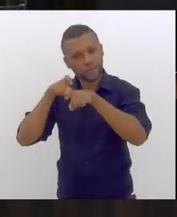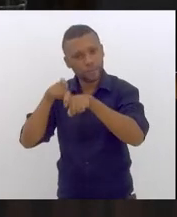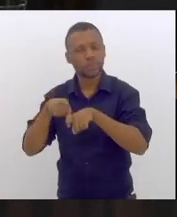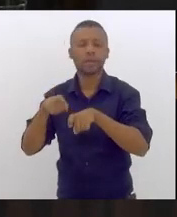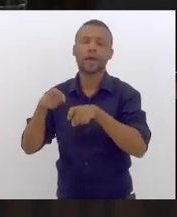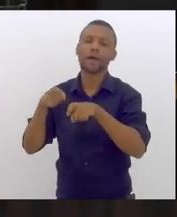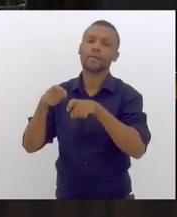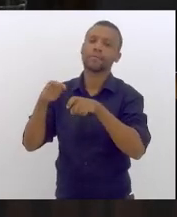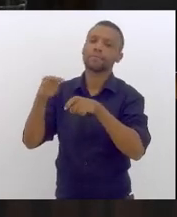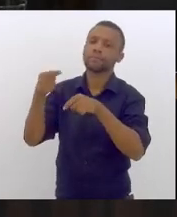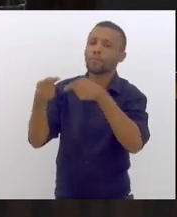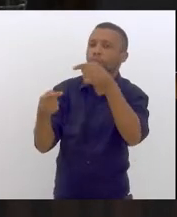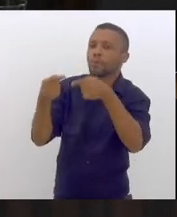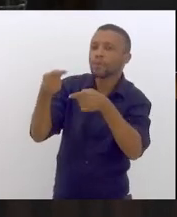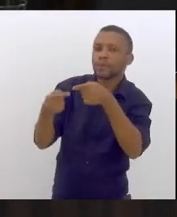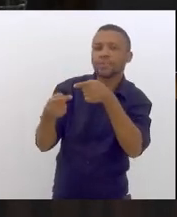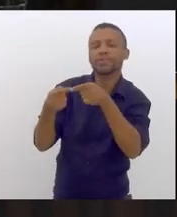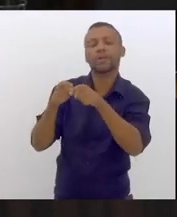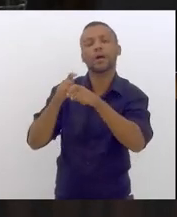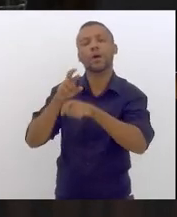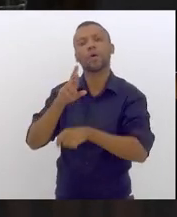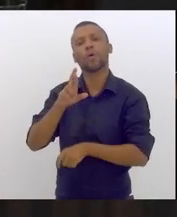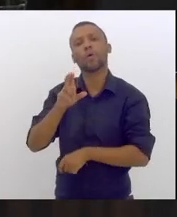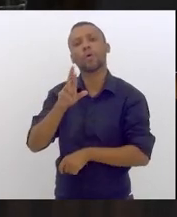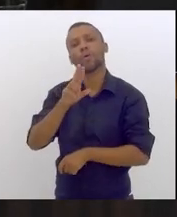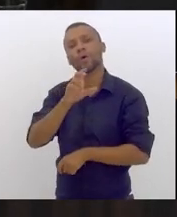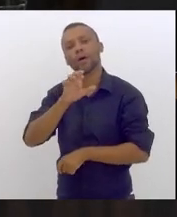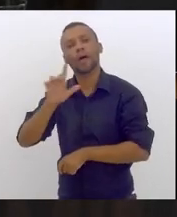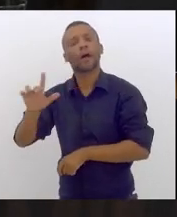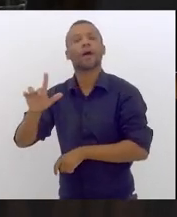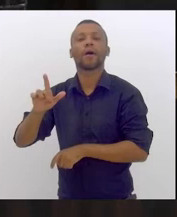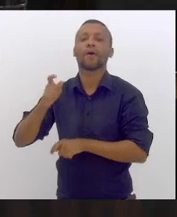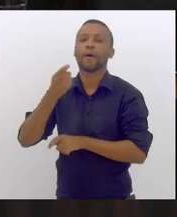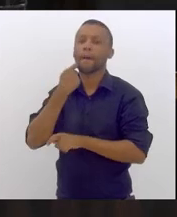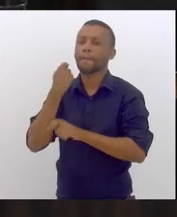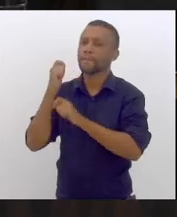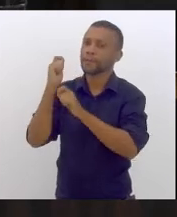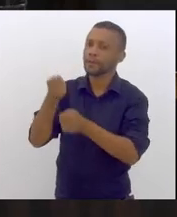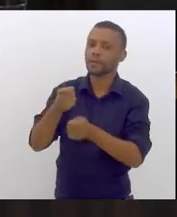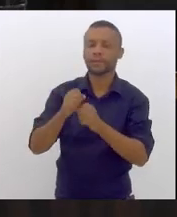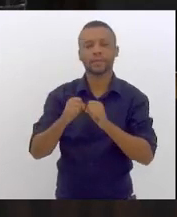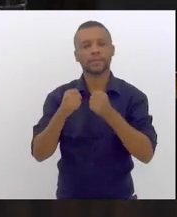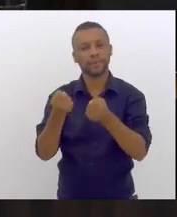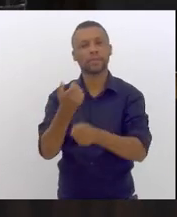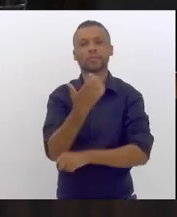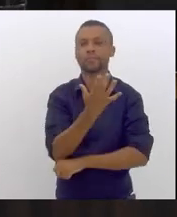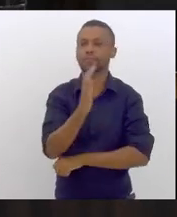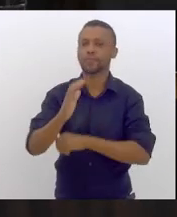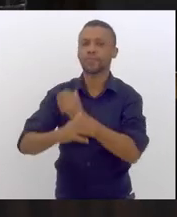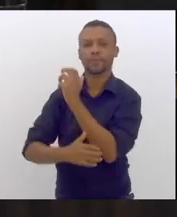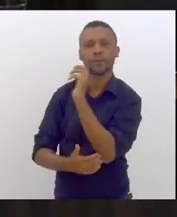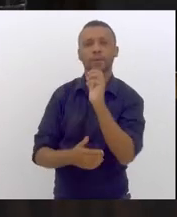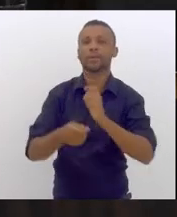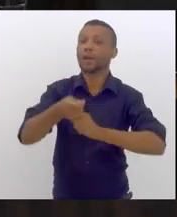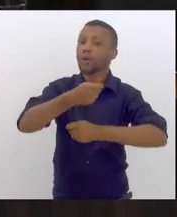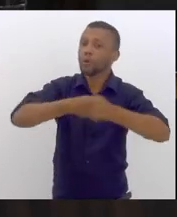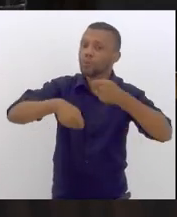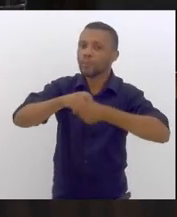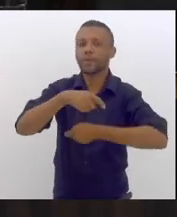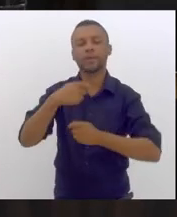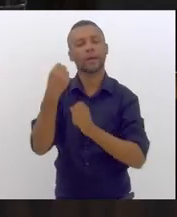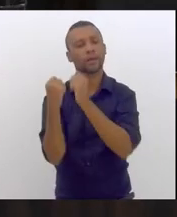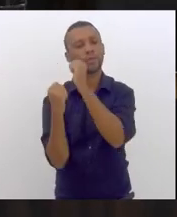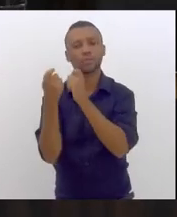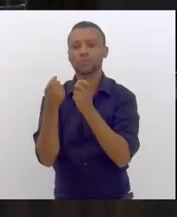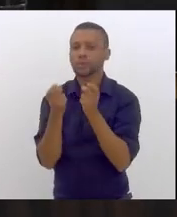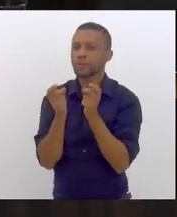e Política Rural, Agrária e Pesqueira, de Defesa do Meio Ambiente, de Economia, Indústria e Comércio, de Orçamento, Finanças,